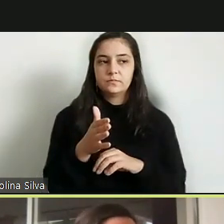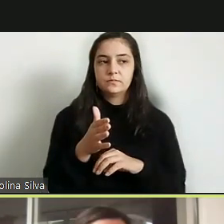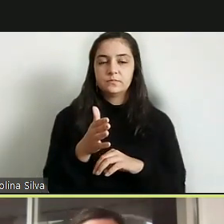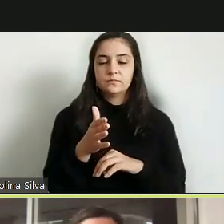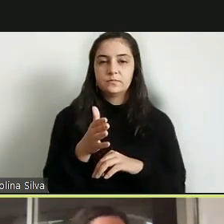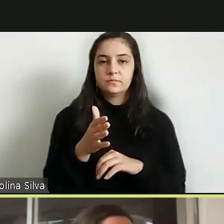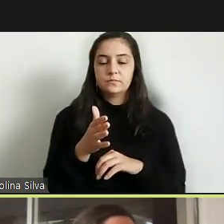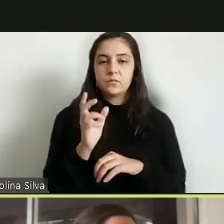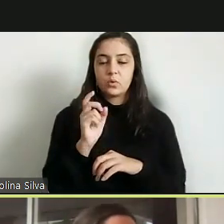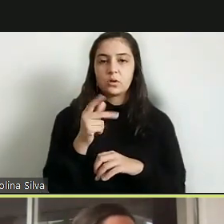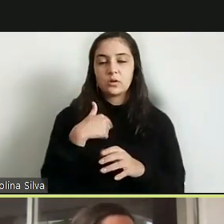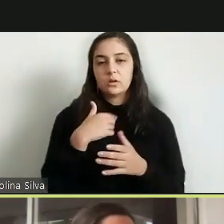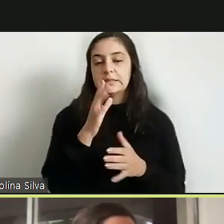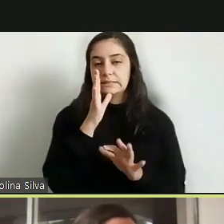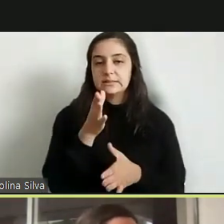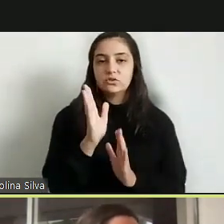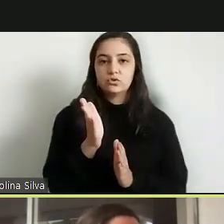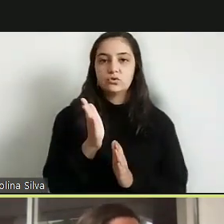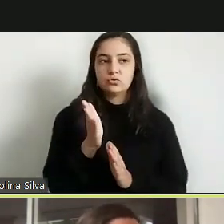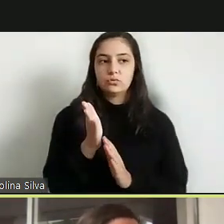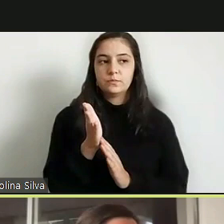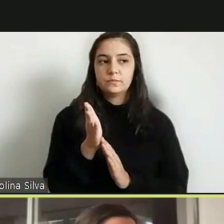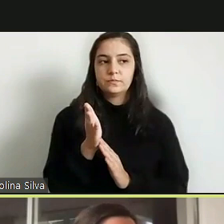Ok. Que, como disse,